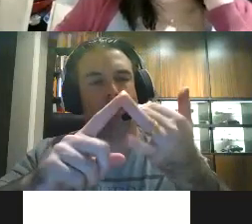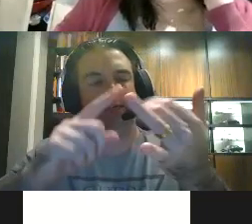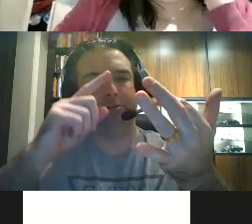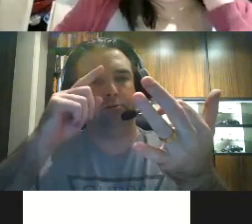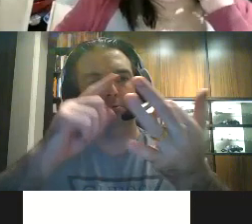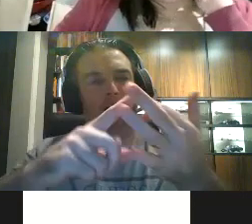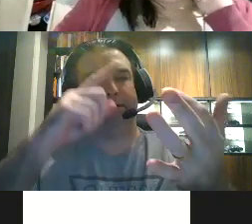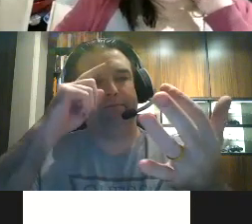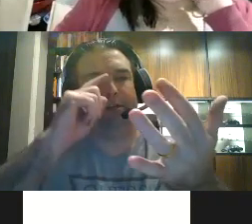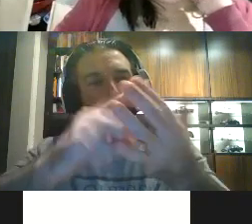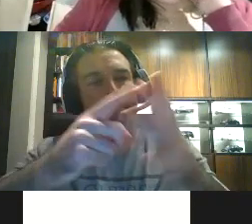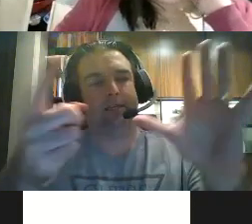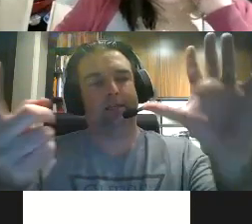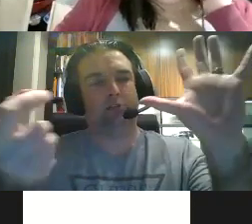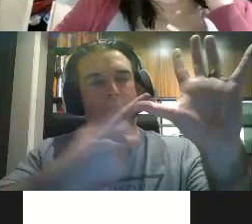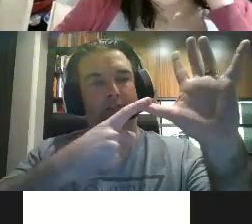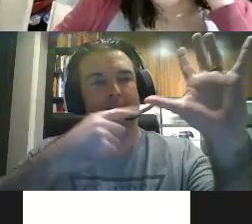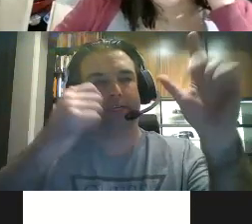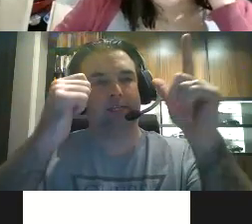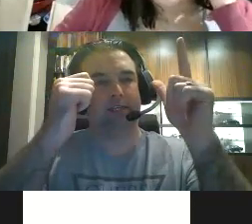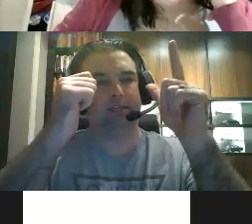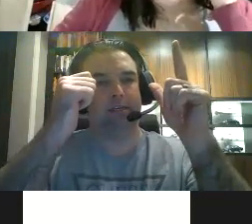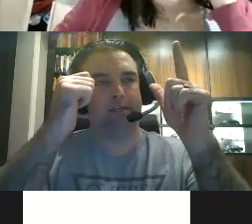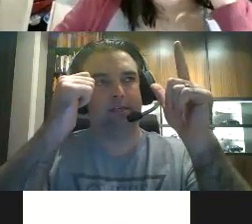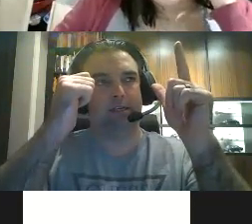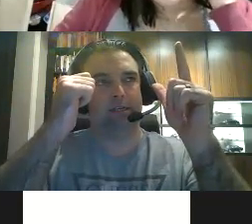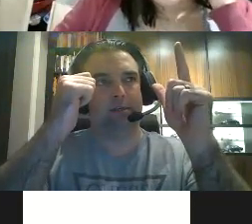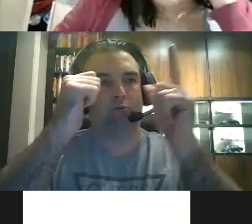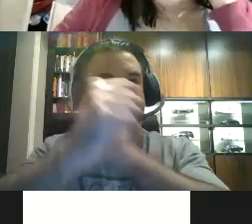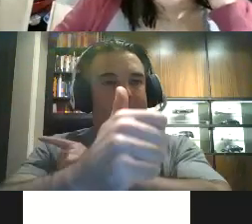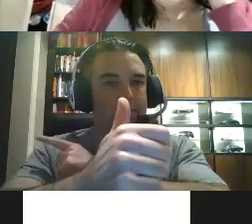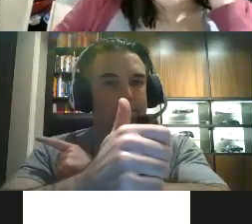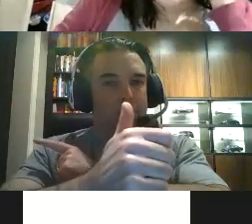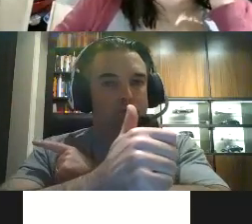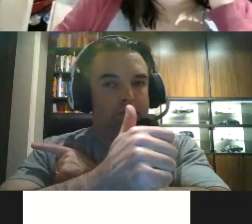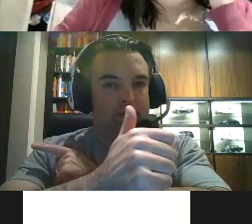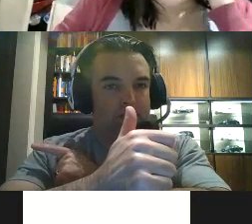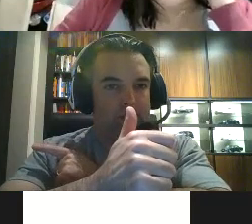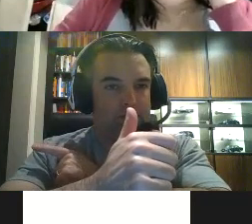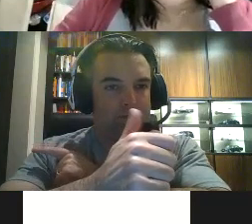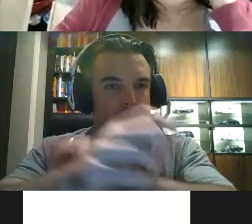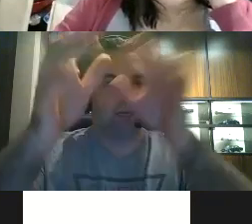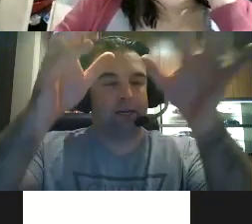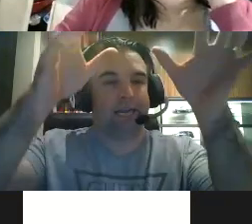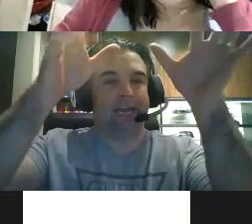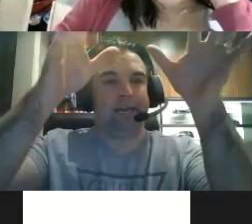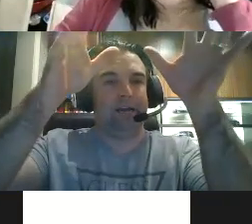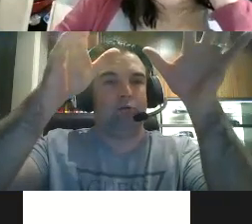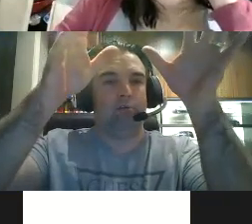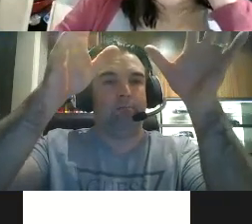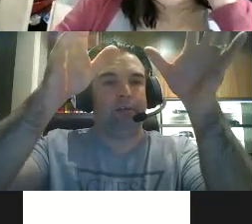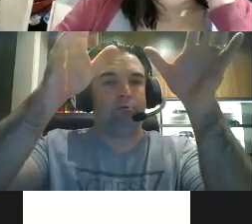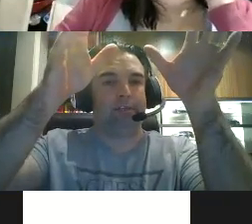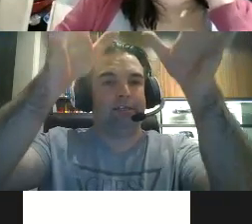chuva, granizo, neve, geada, chuva gelada, orvalho, tudo é precipitação. É